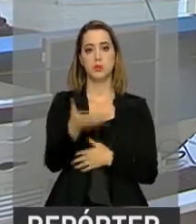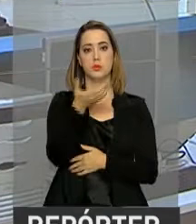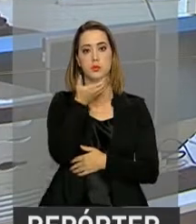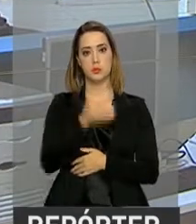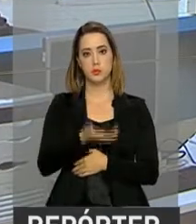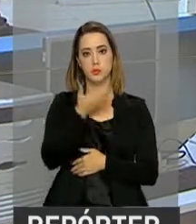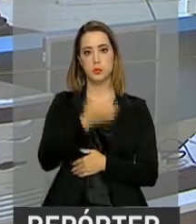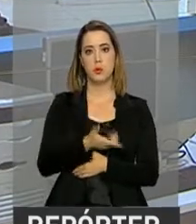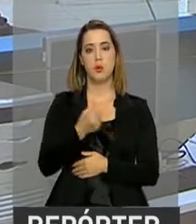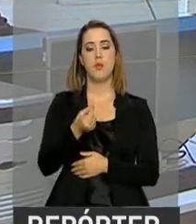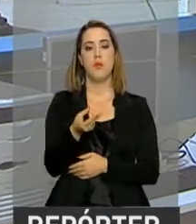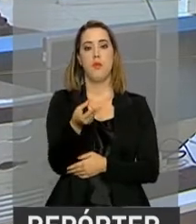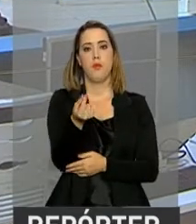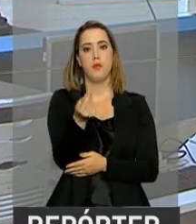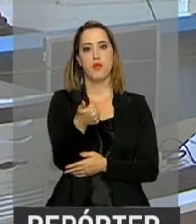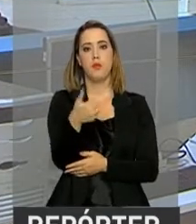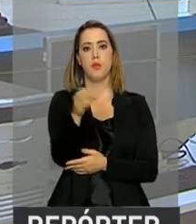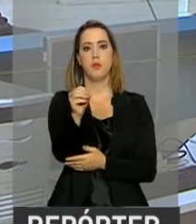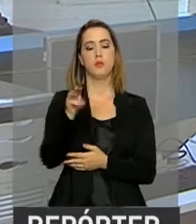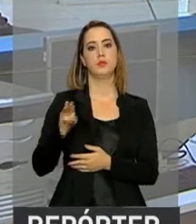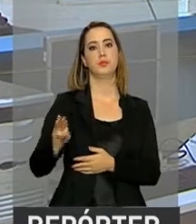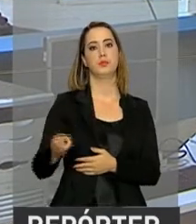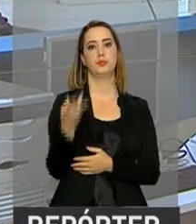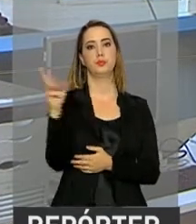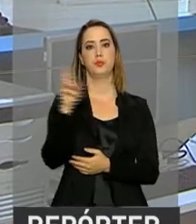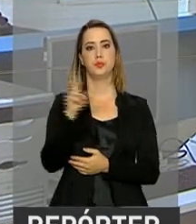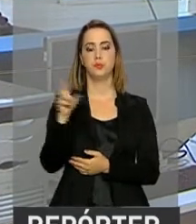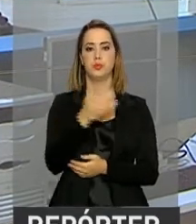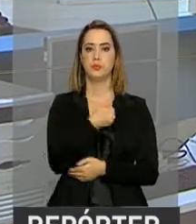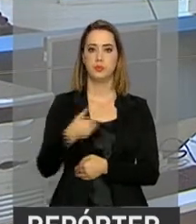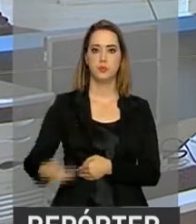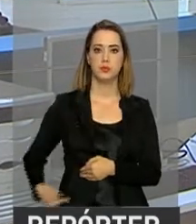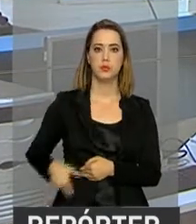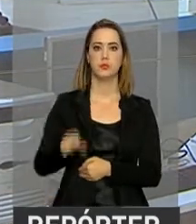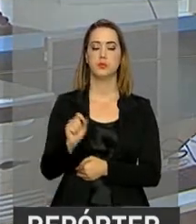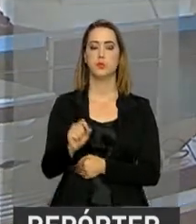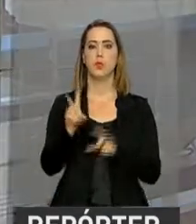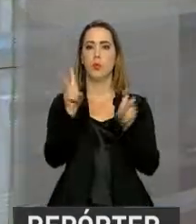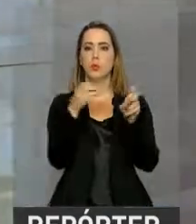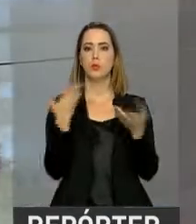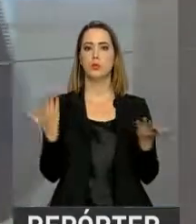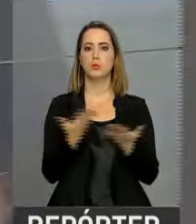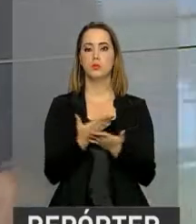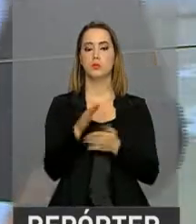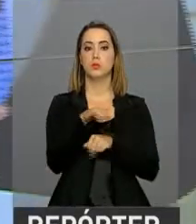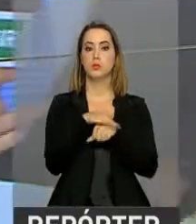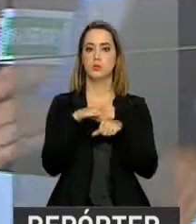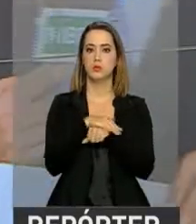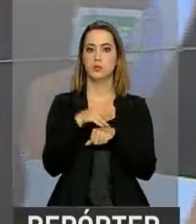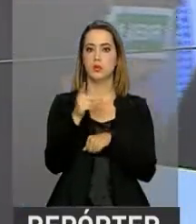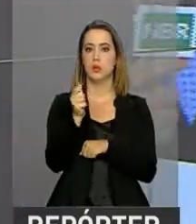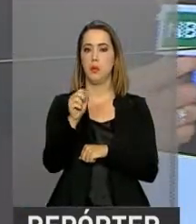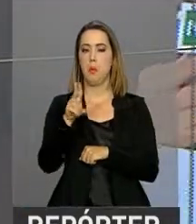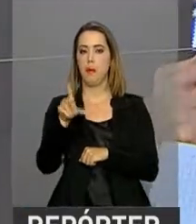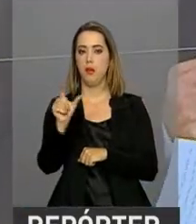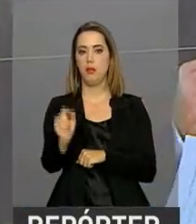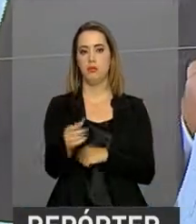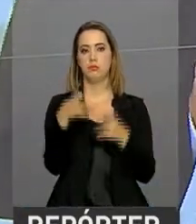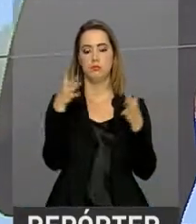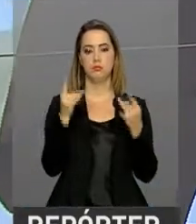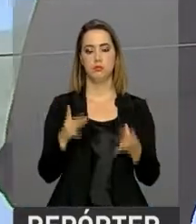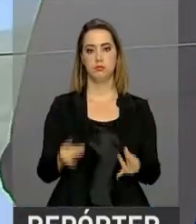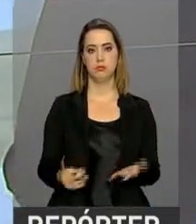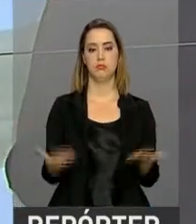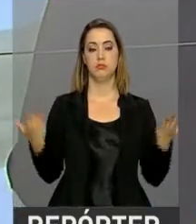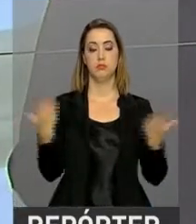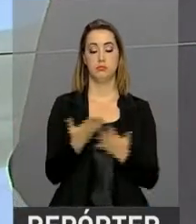Médio em dezembro custará mais de 10 milhões de reais ao governo. Sobre o assunto, eu vou conversar com o repórter Paulo La Salvia, que traz os detalhes para a